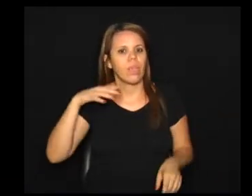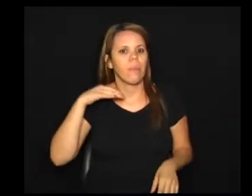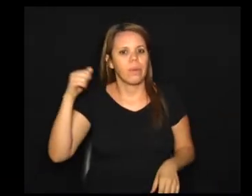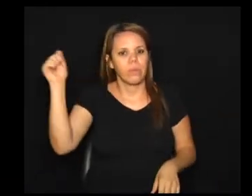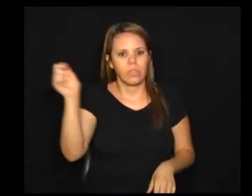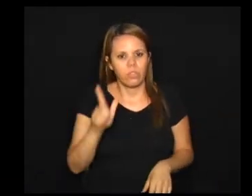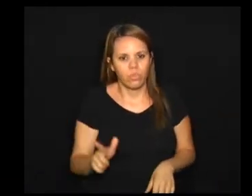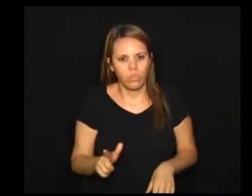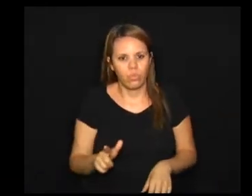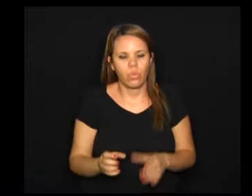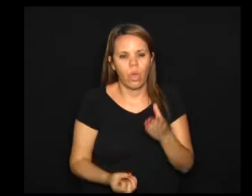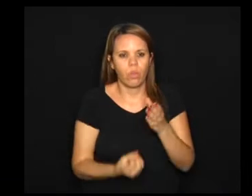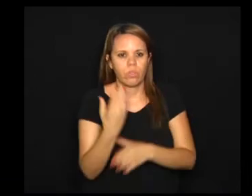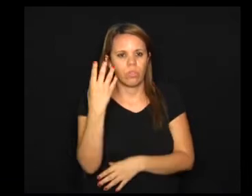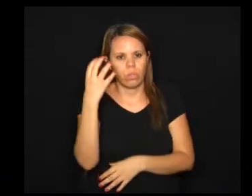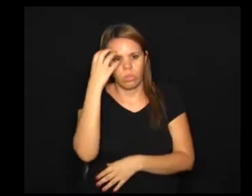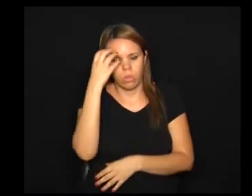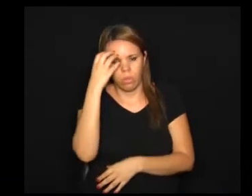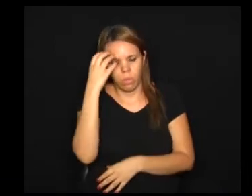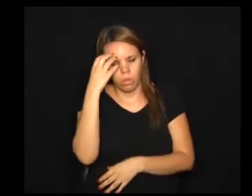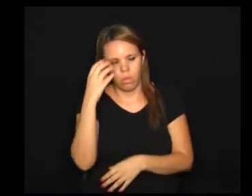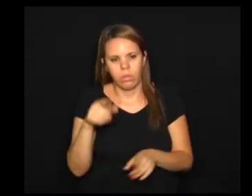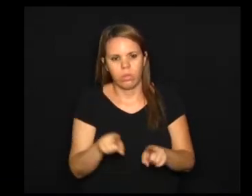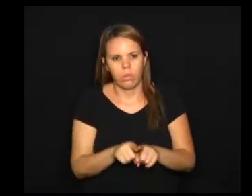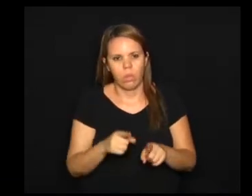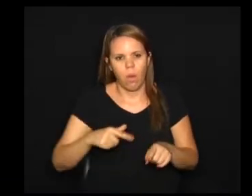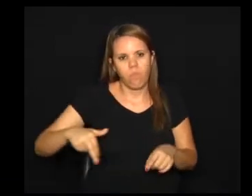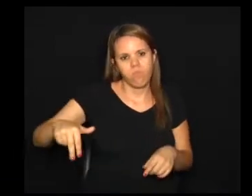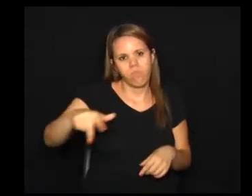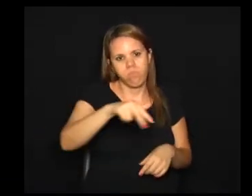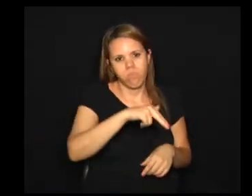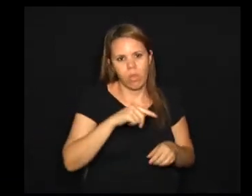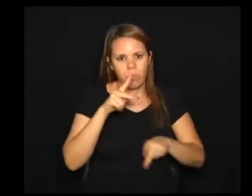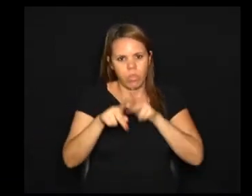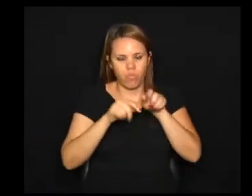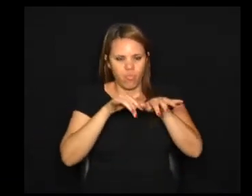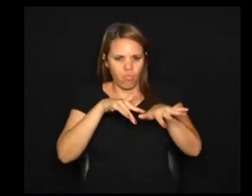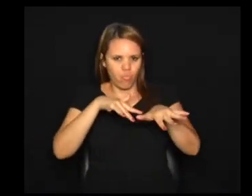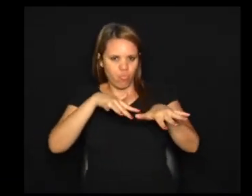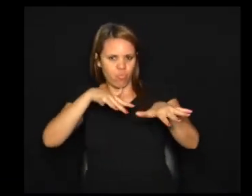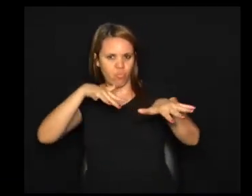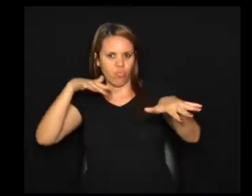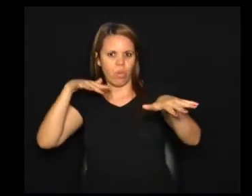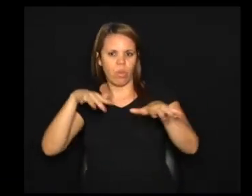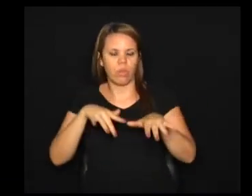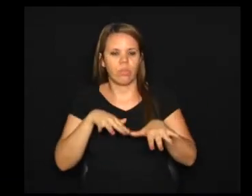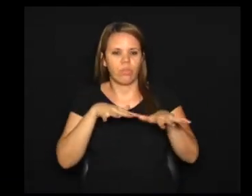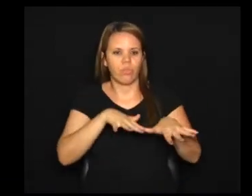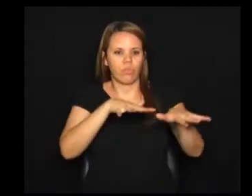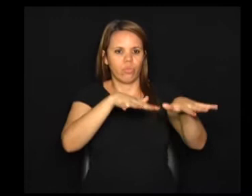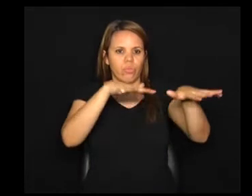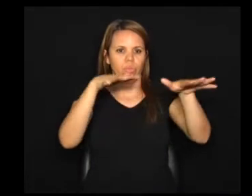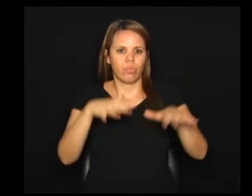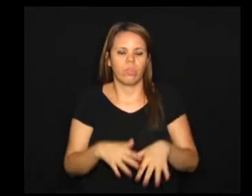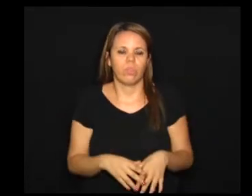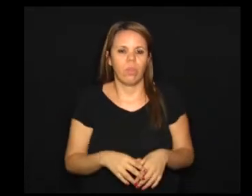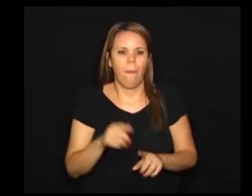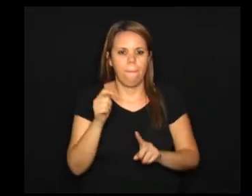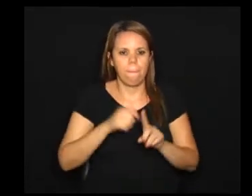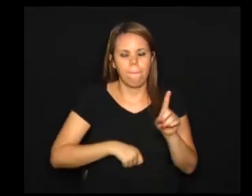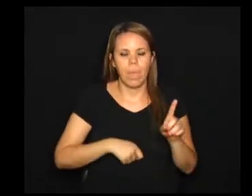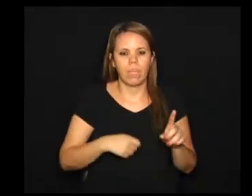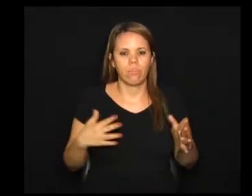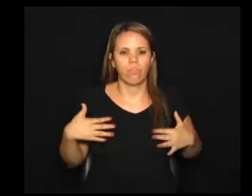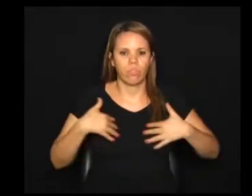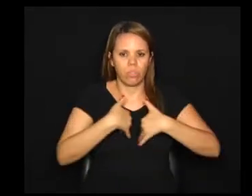Taquaral. Então nós temos aqui algumas fotos do público fazendo a caminhada, né? Que é o mês do autismo, que esse ano nós